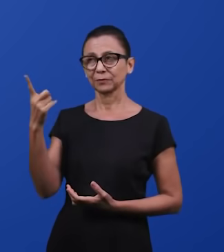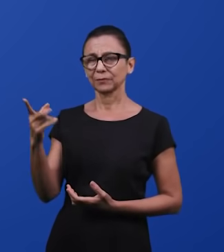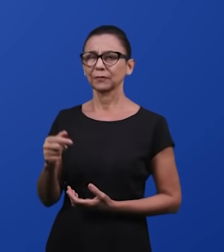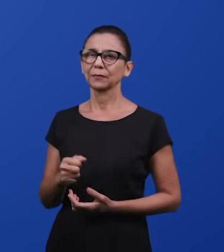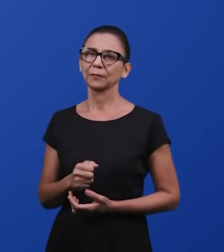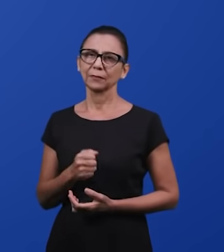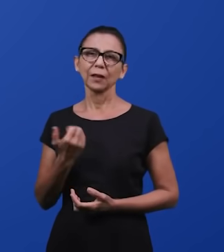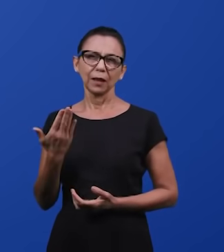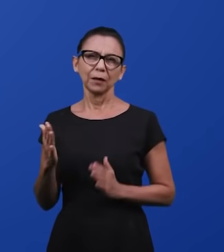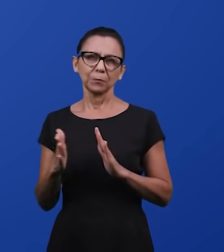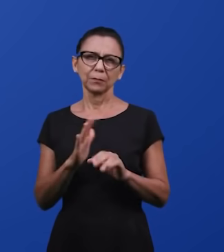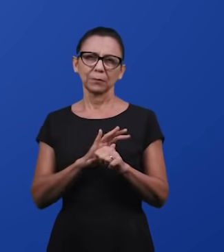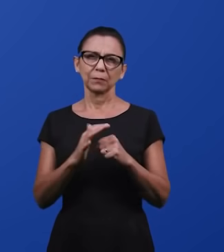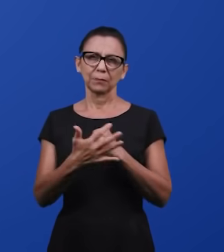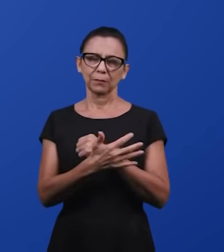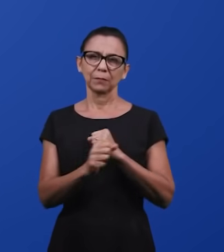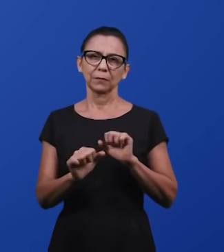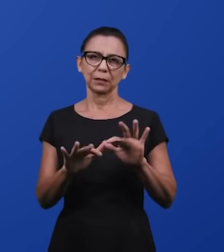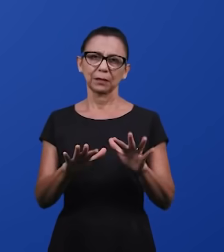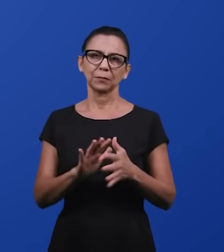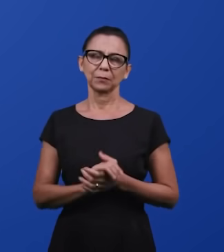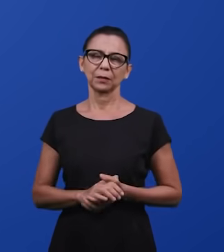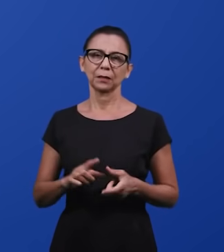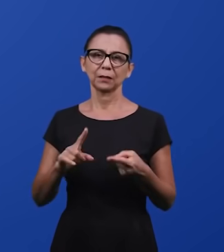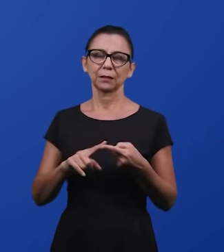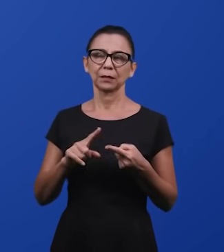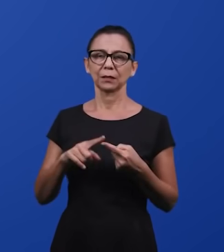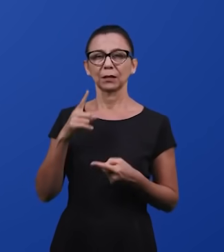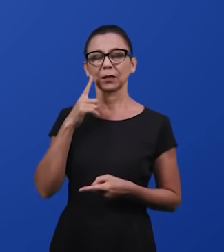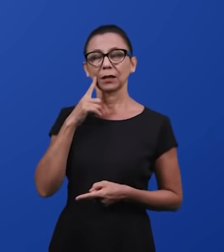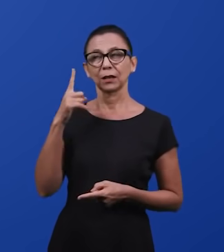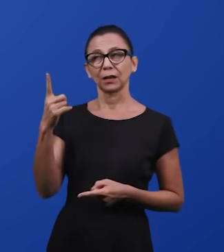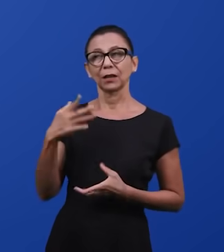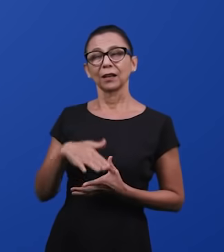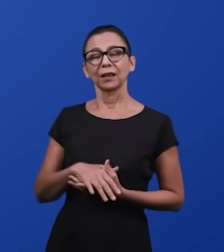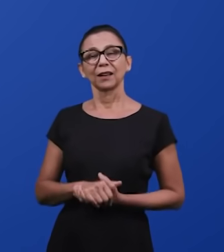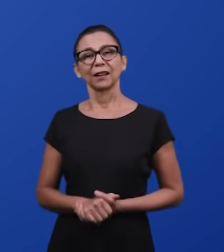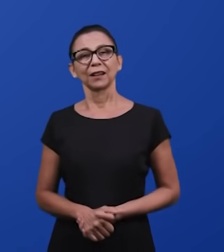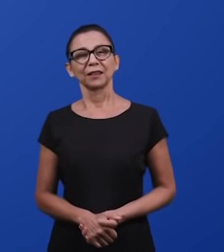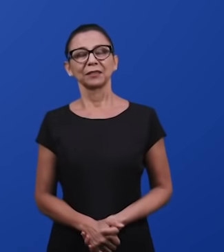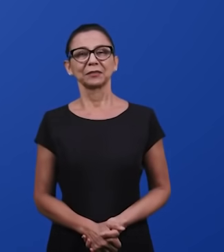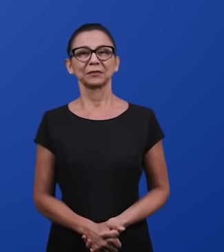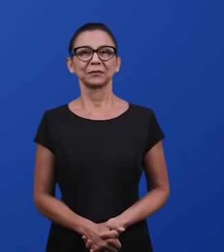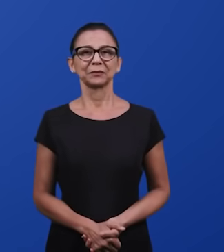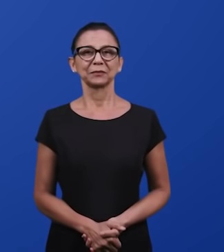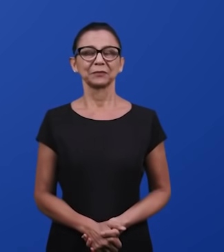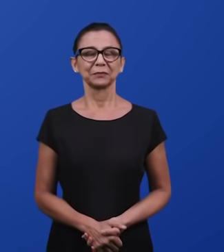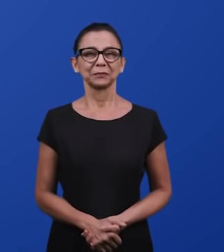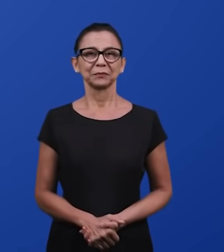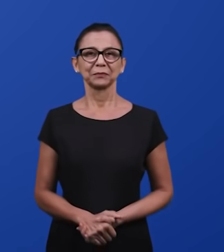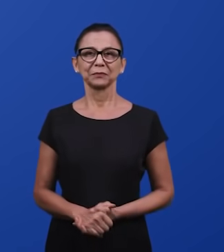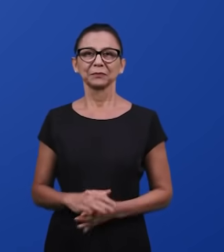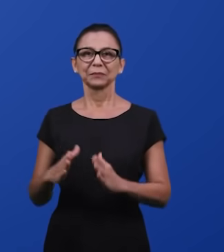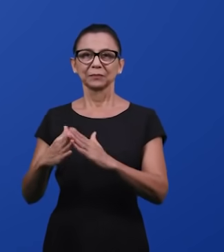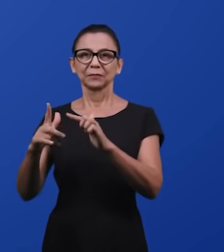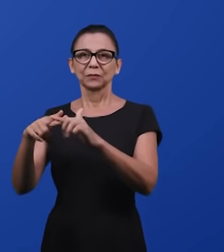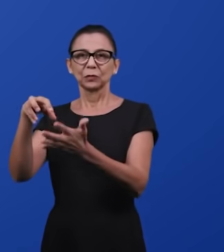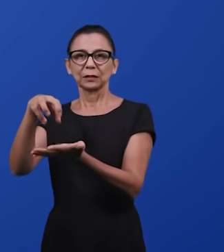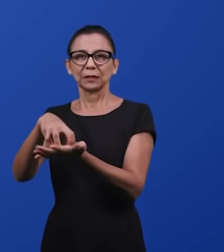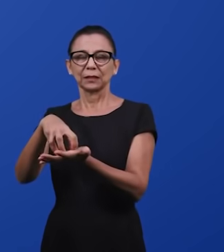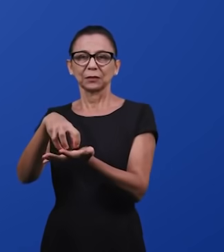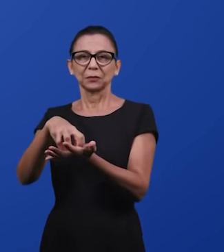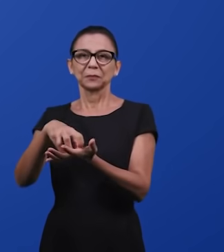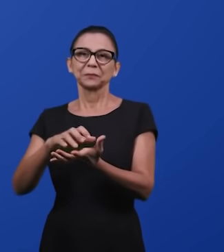fotografias tiradas durante o período da pandemia. Uma primeira foto, os irmãos vão ver ali na igreja central